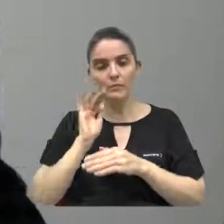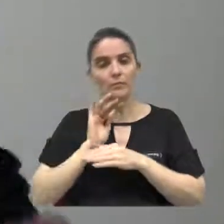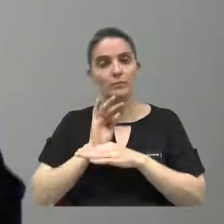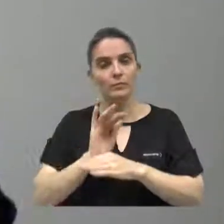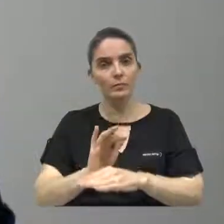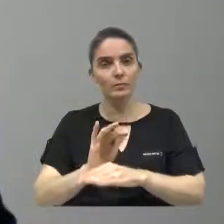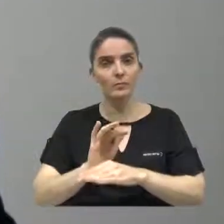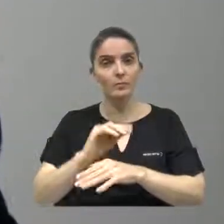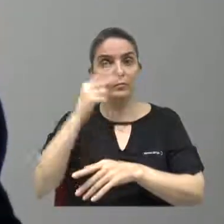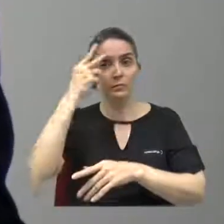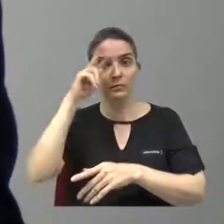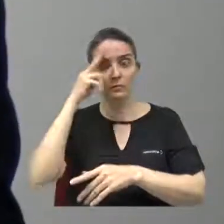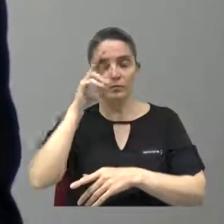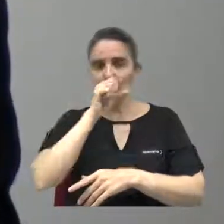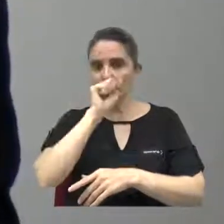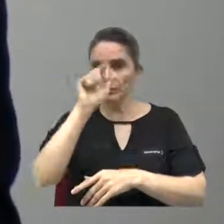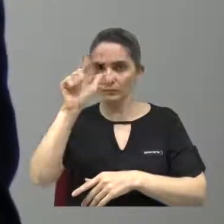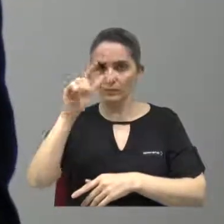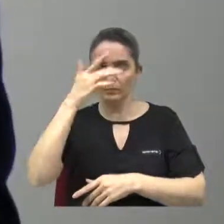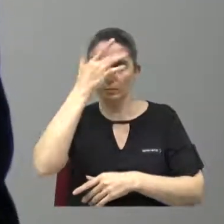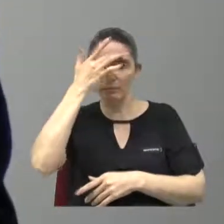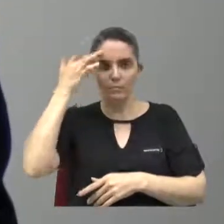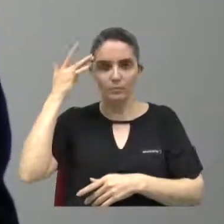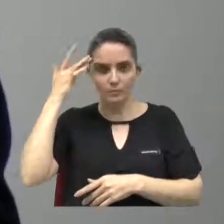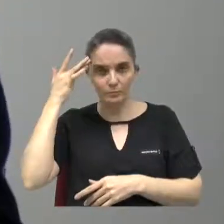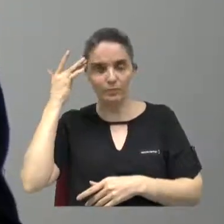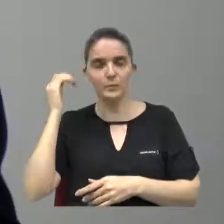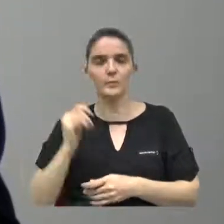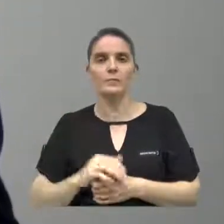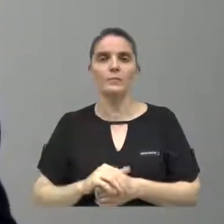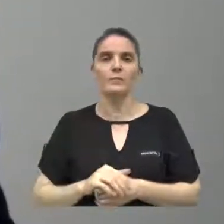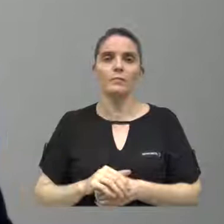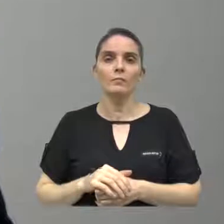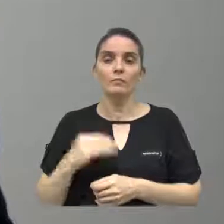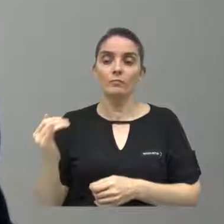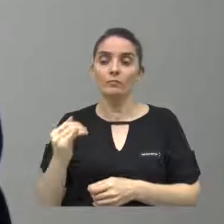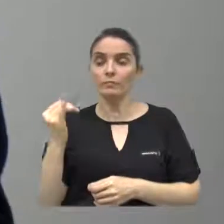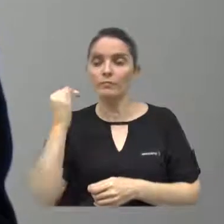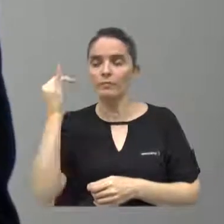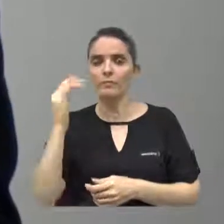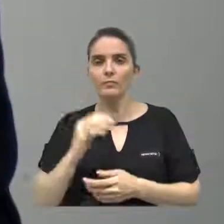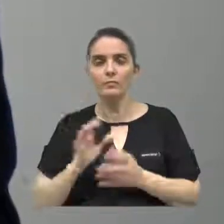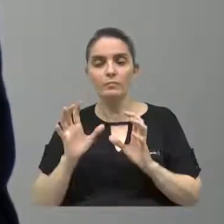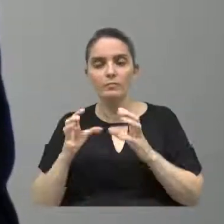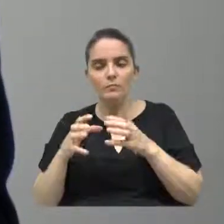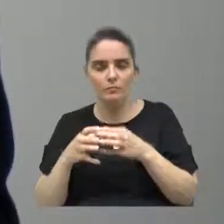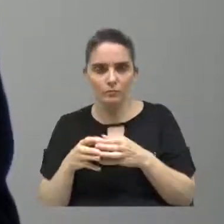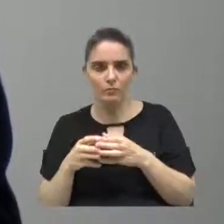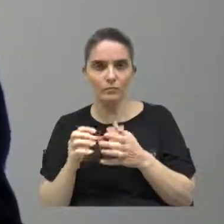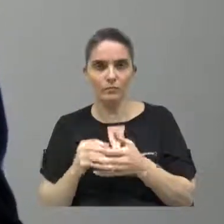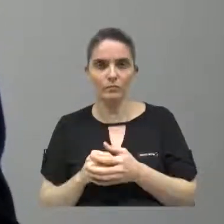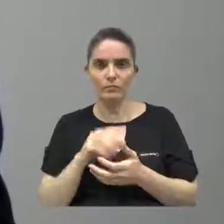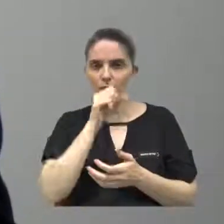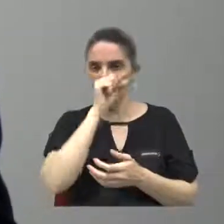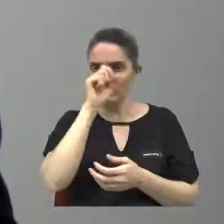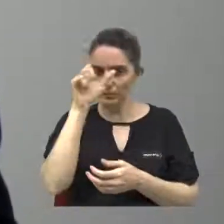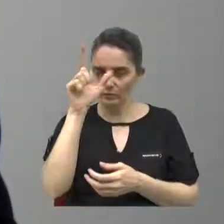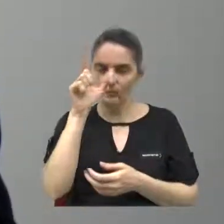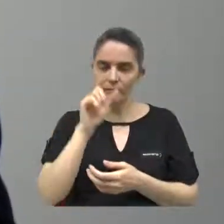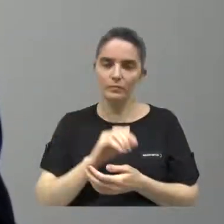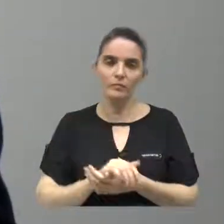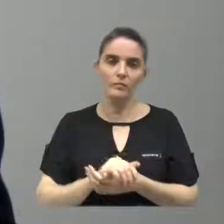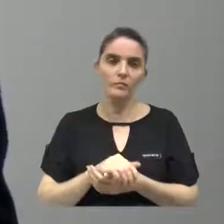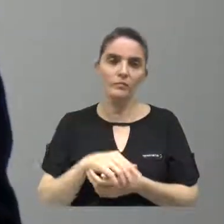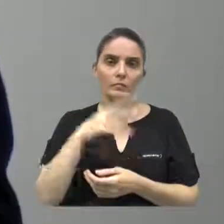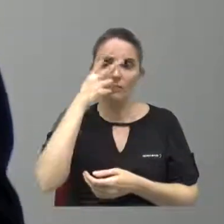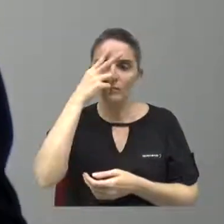Limeira. Tem pessoas que fizeram parte. A gente vê a história da